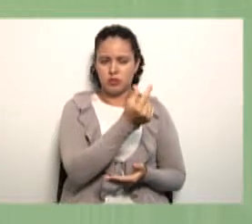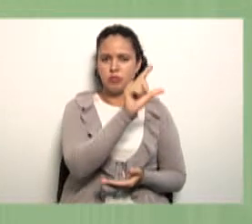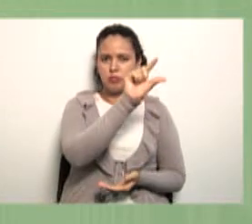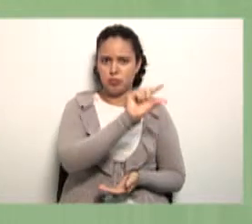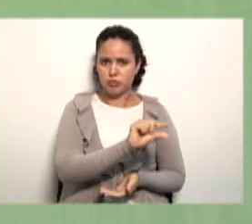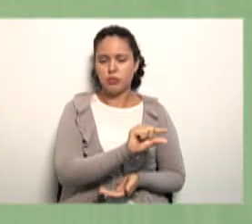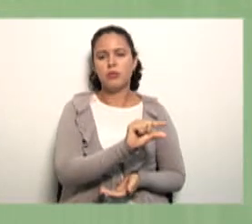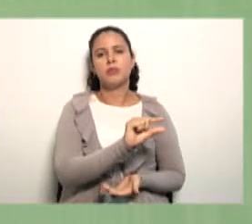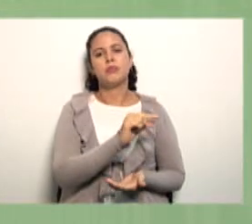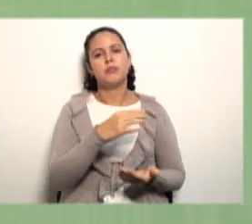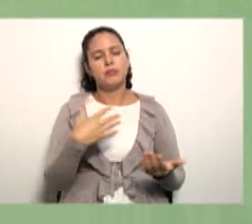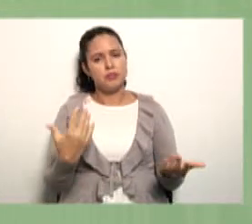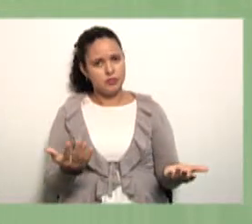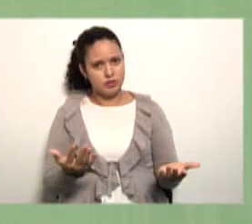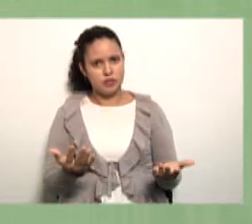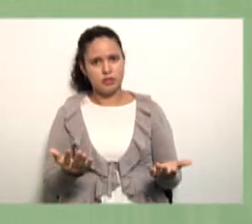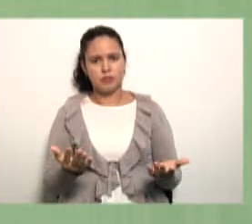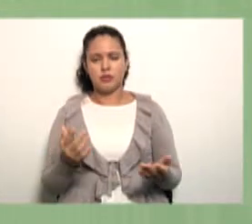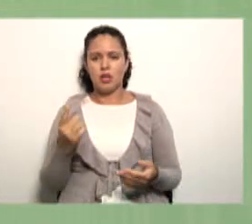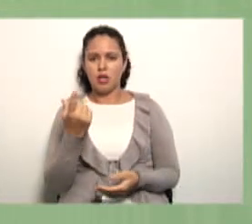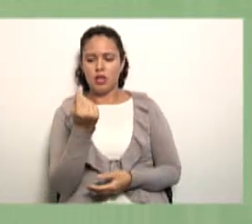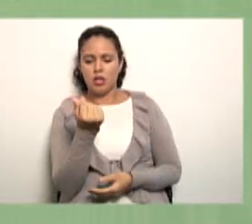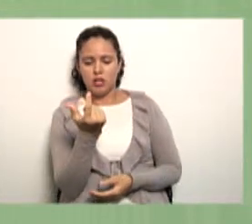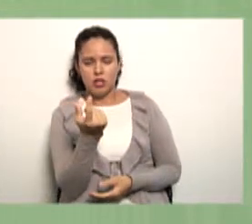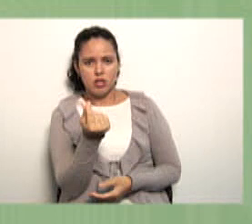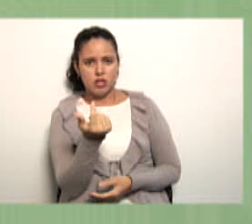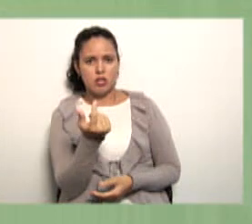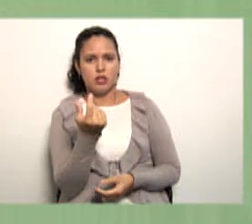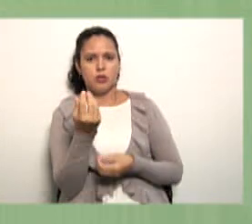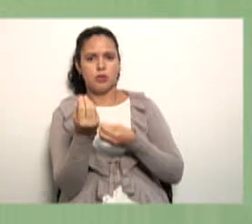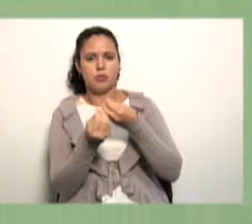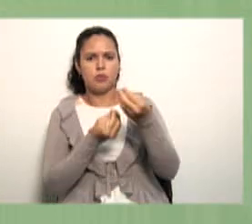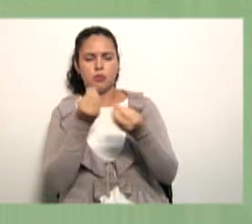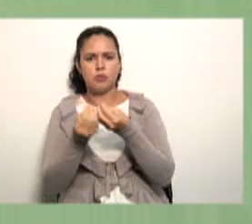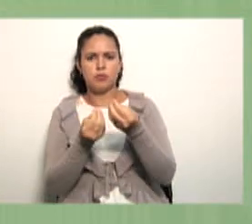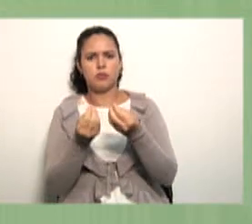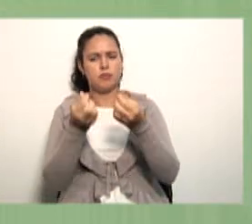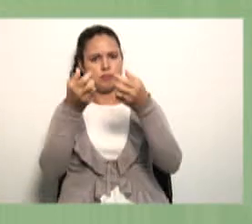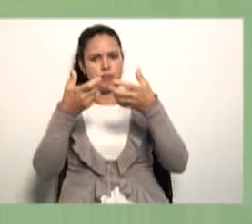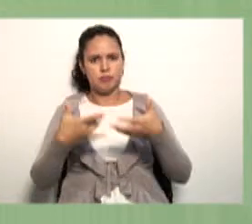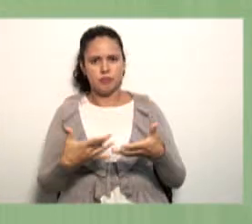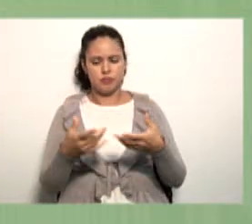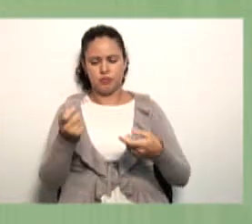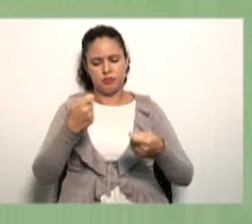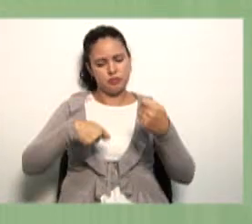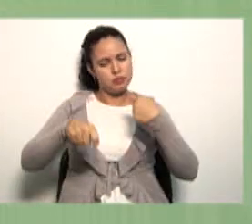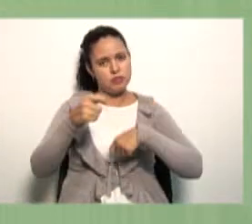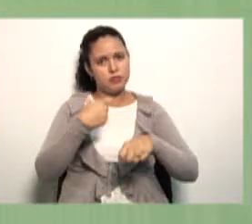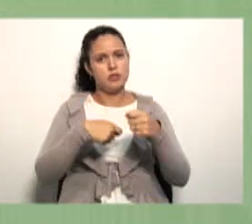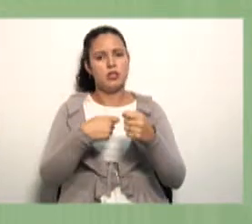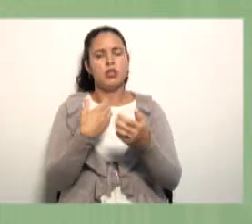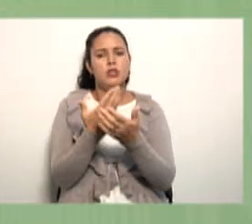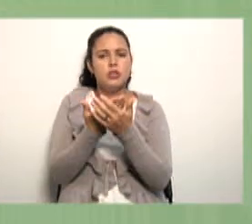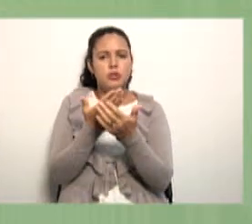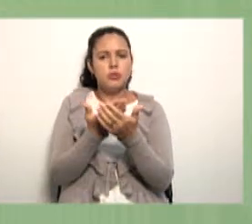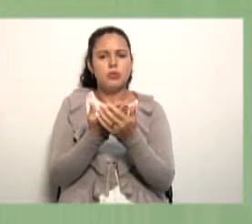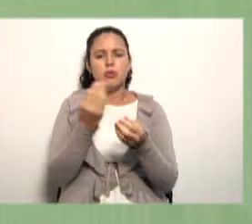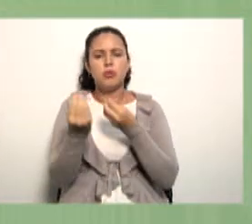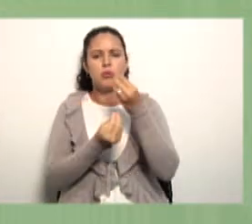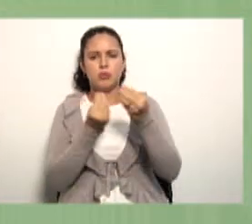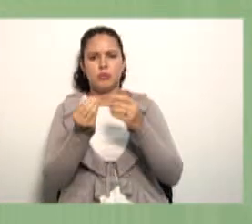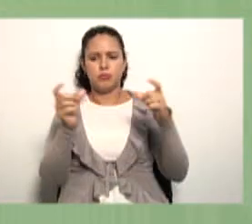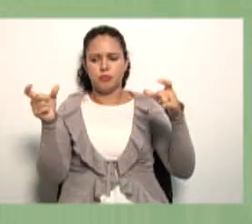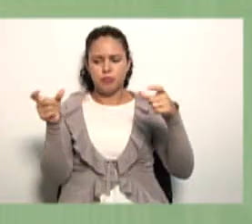ver que essa riqueza é entendida como essa satisfação das necessidades. E a questão da economia estuda é como diminuir a